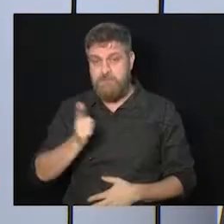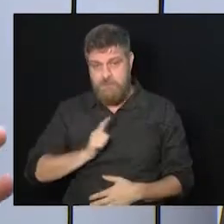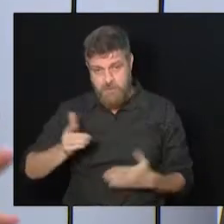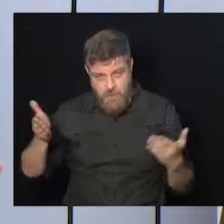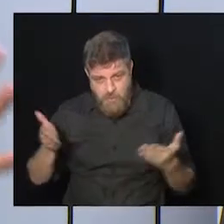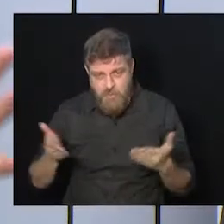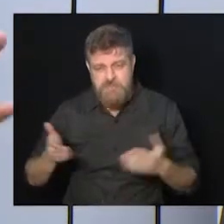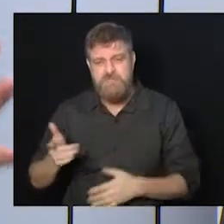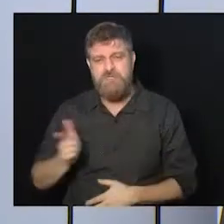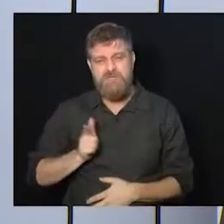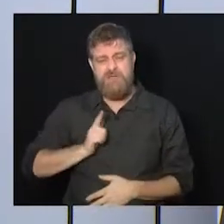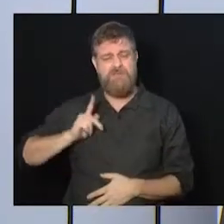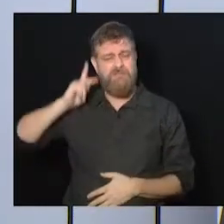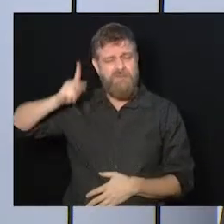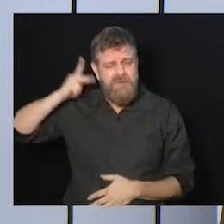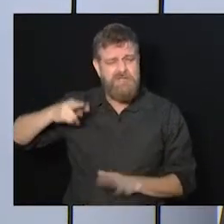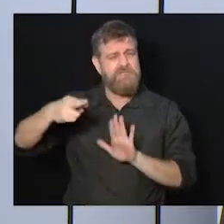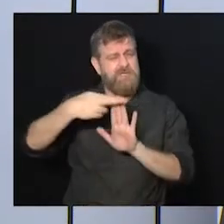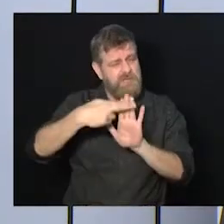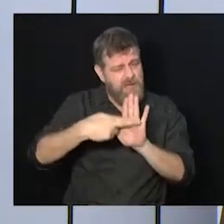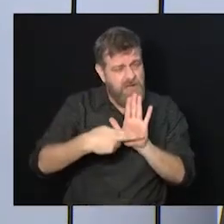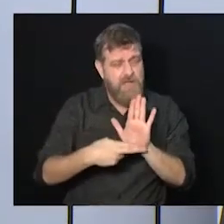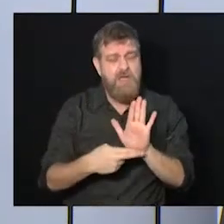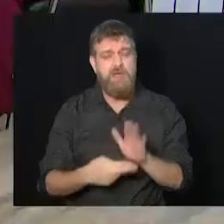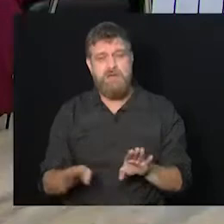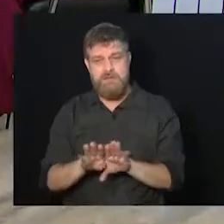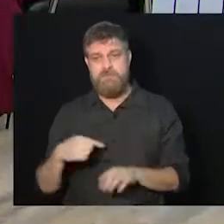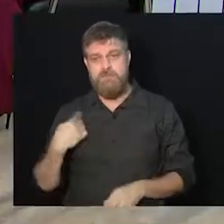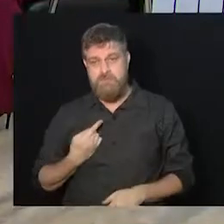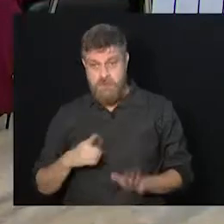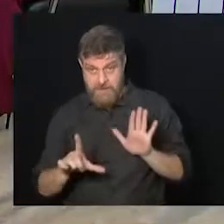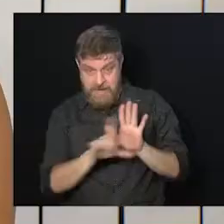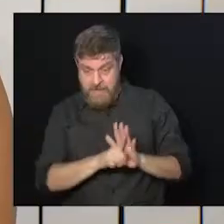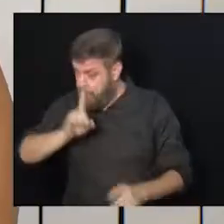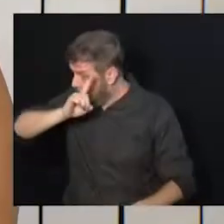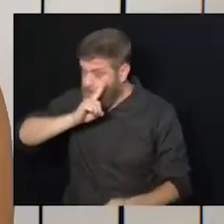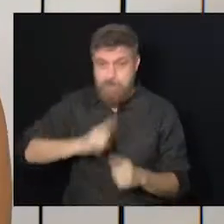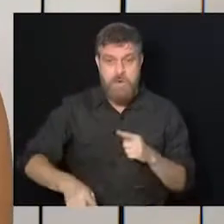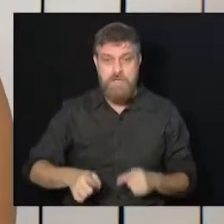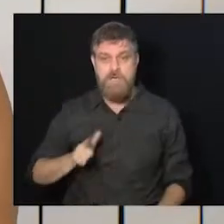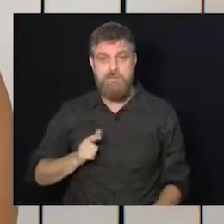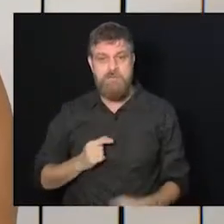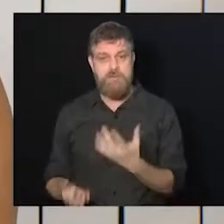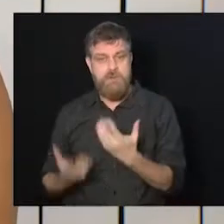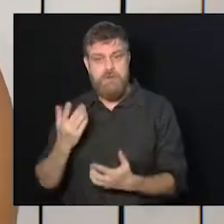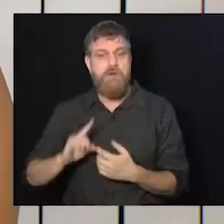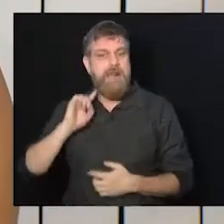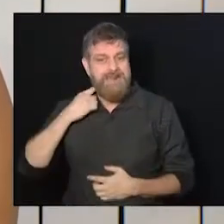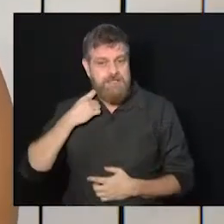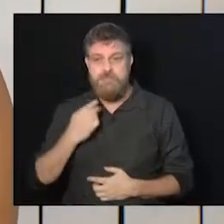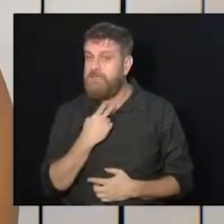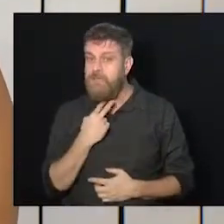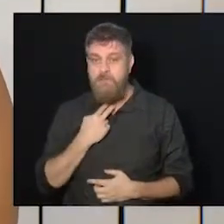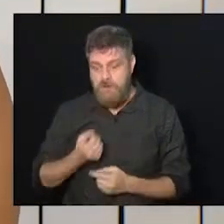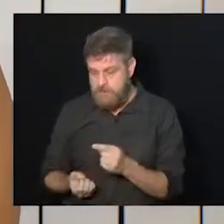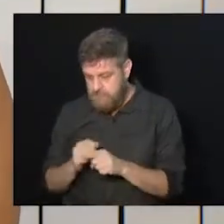toda uma política. A gente, inclusive, tem uma lei que proíbe a queimada no lixo. Mas